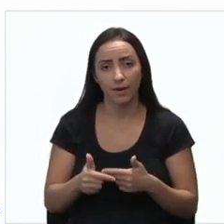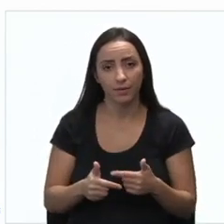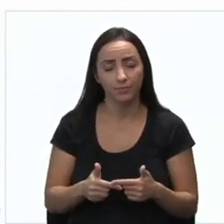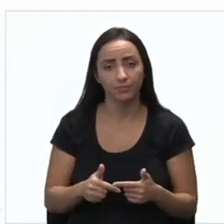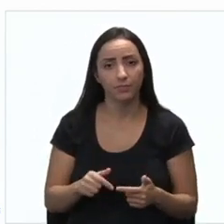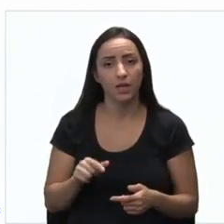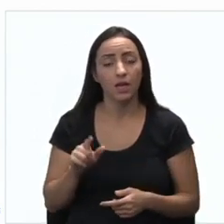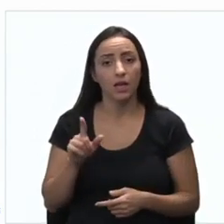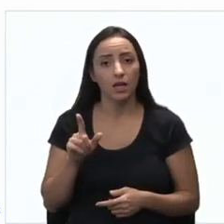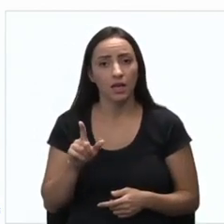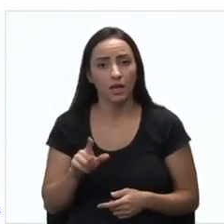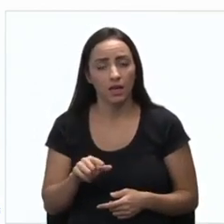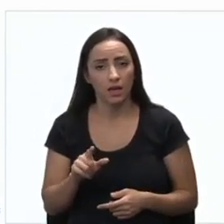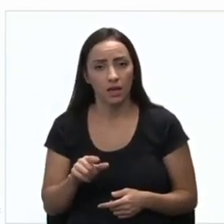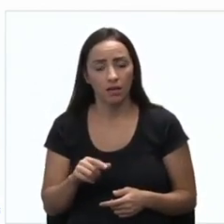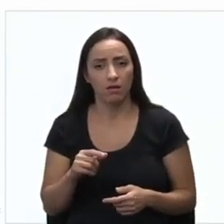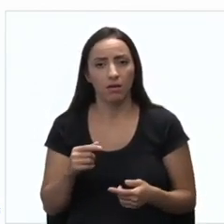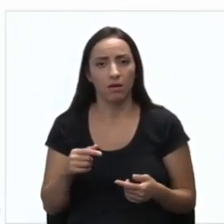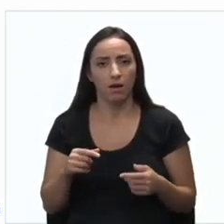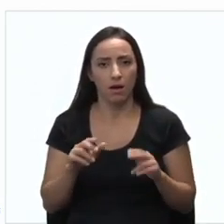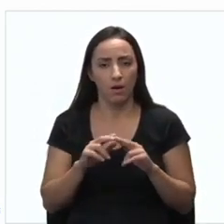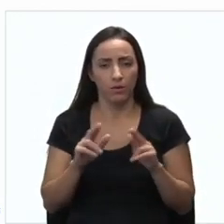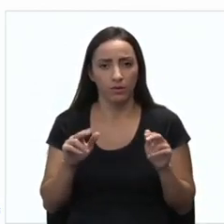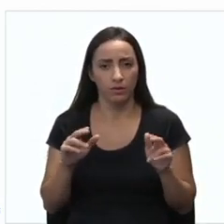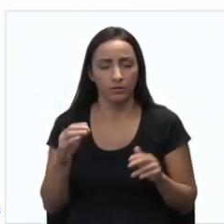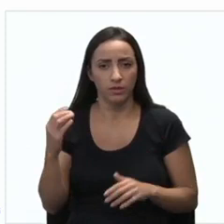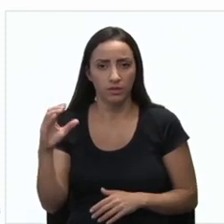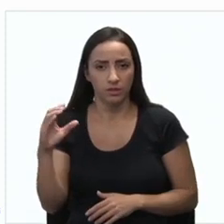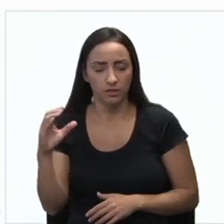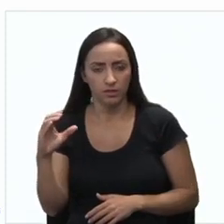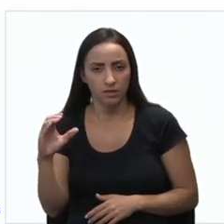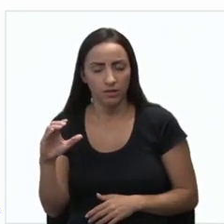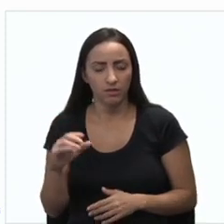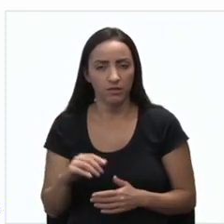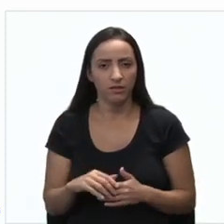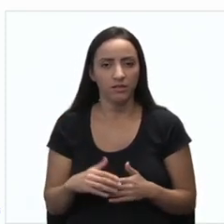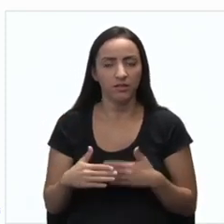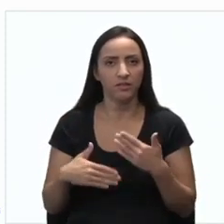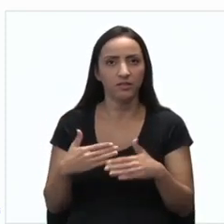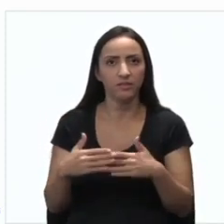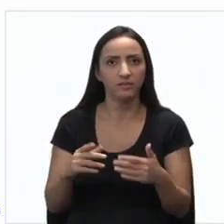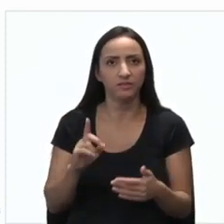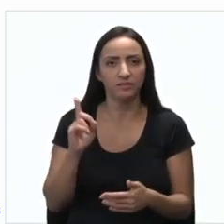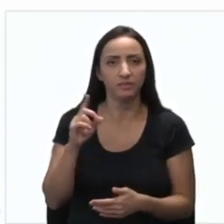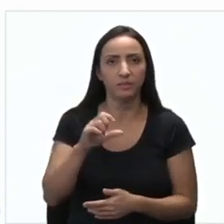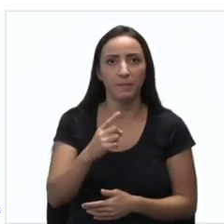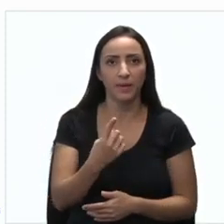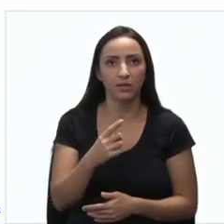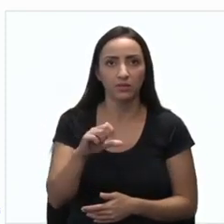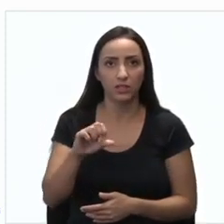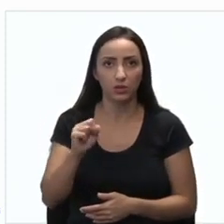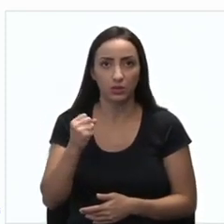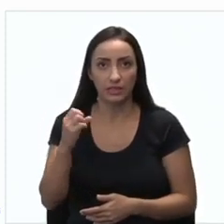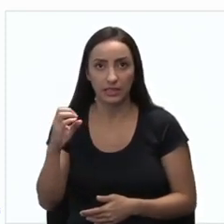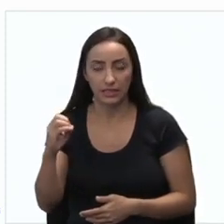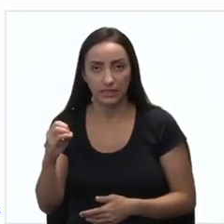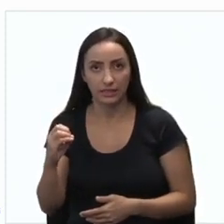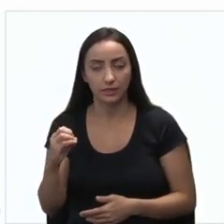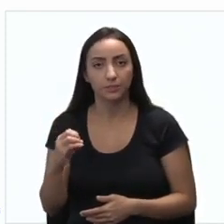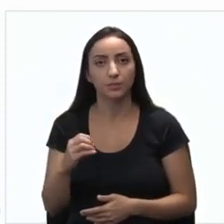é uma abordagem científica desenvolvida na França, lá em 1980, por Dejour e